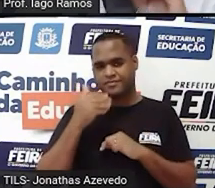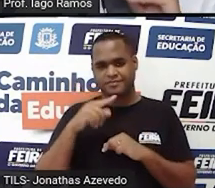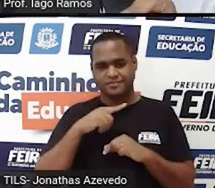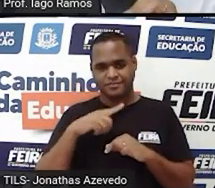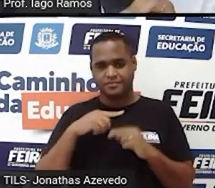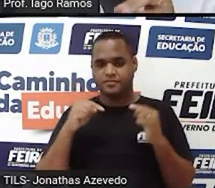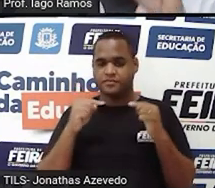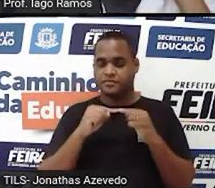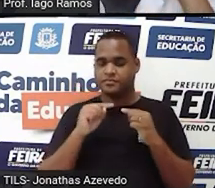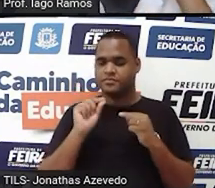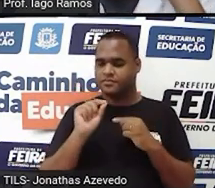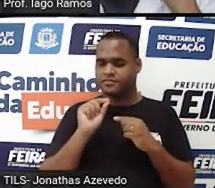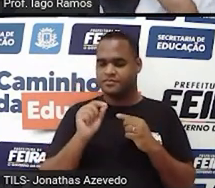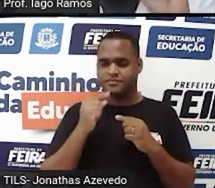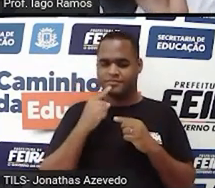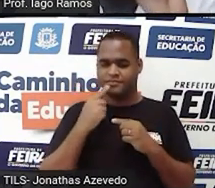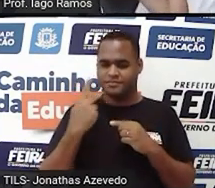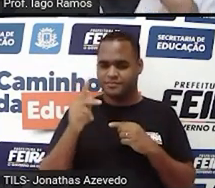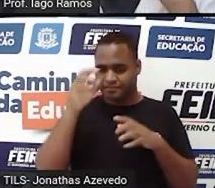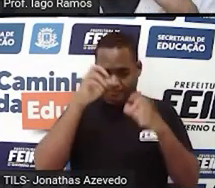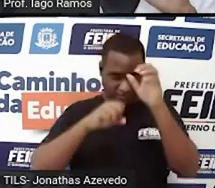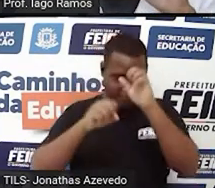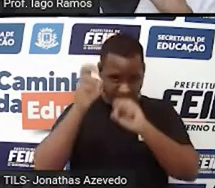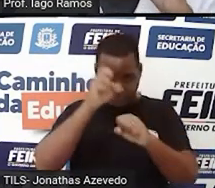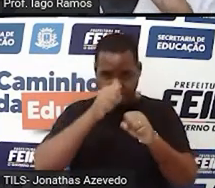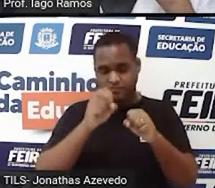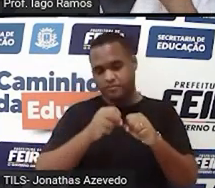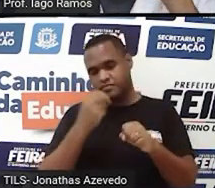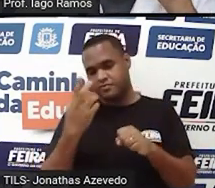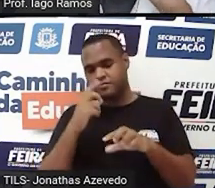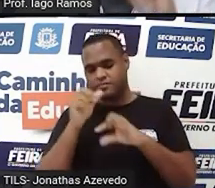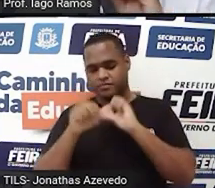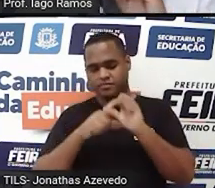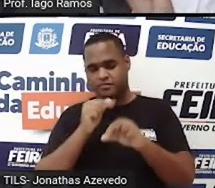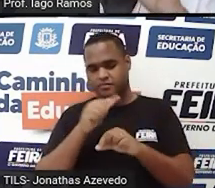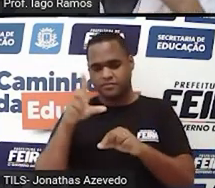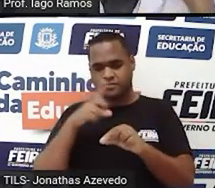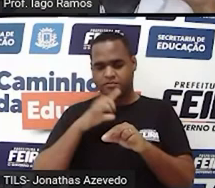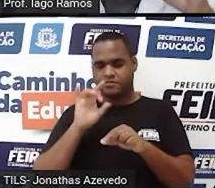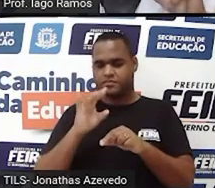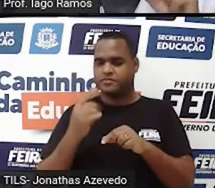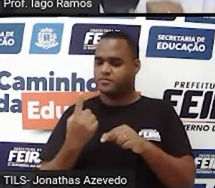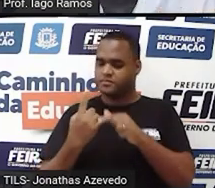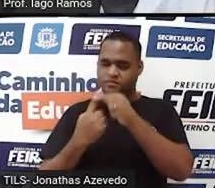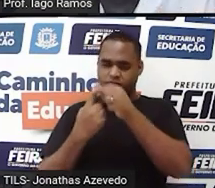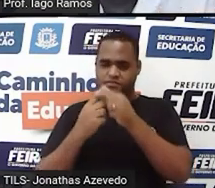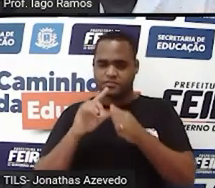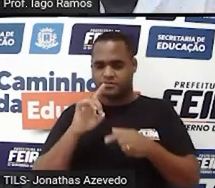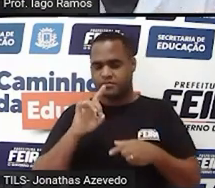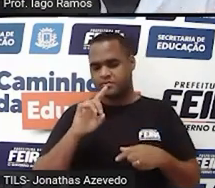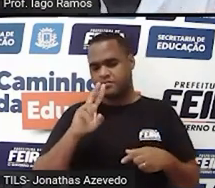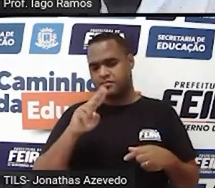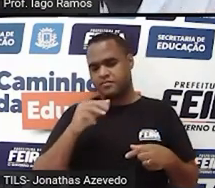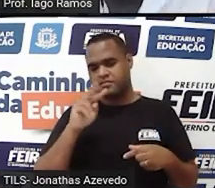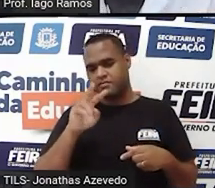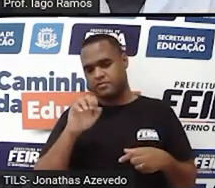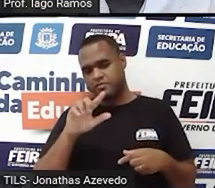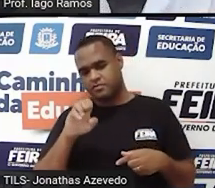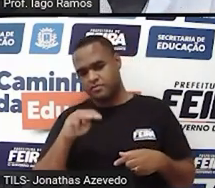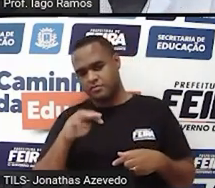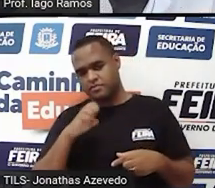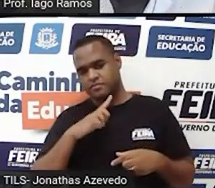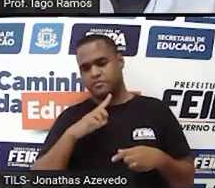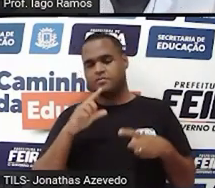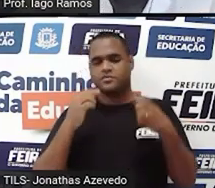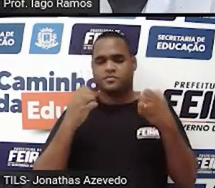inclusive você vai aprender como mudar de uma unidade de volume para outra como sair de metro